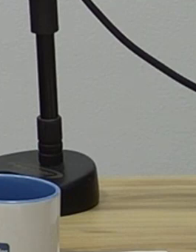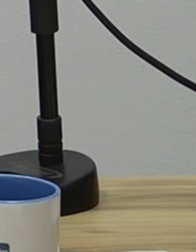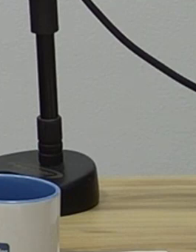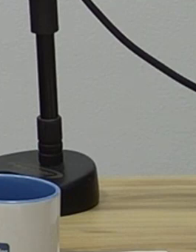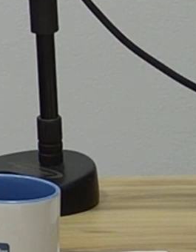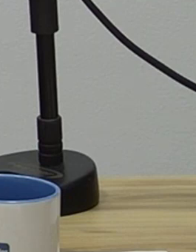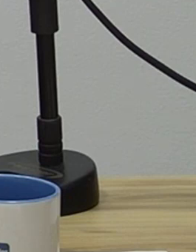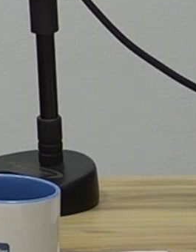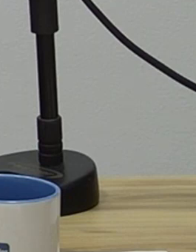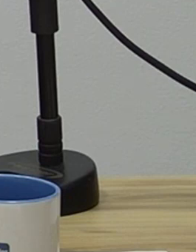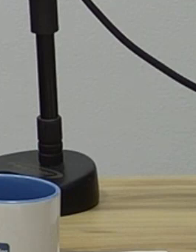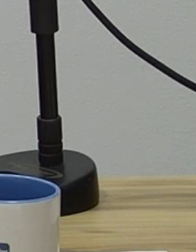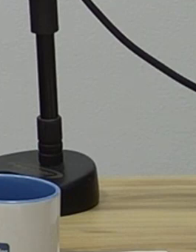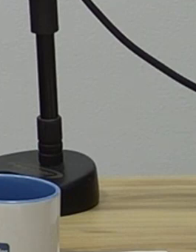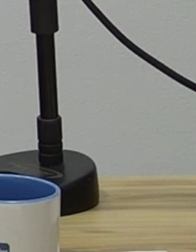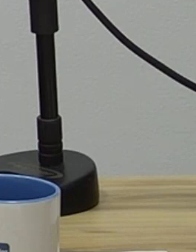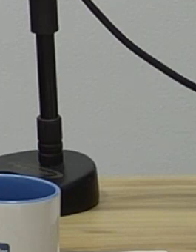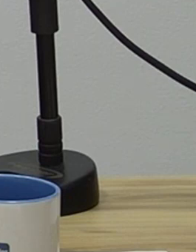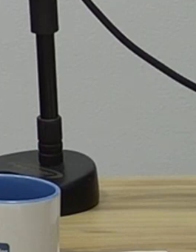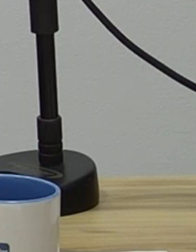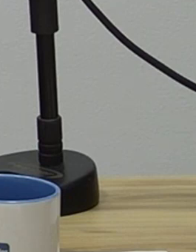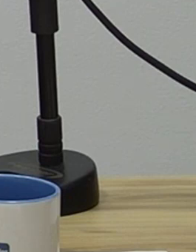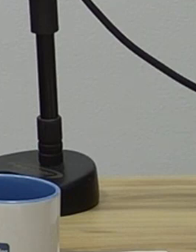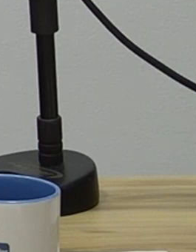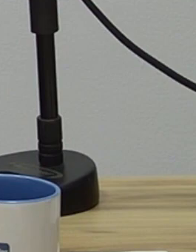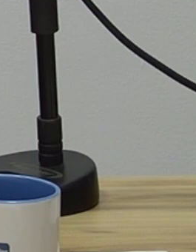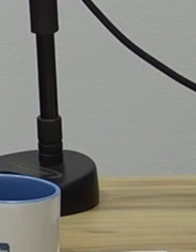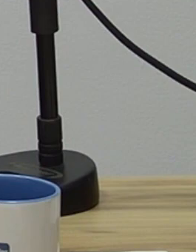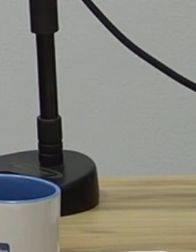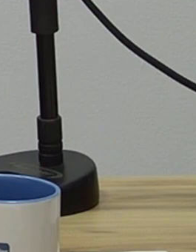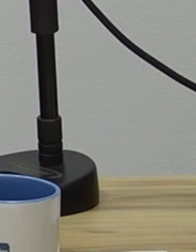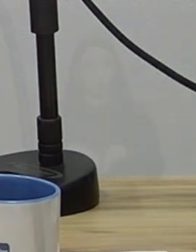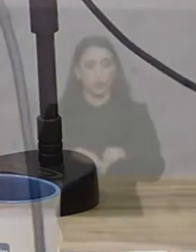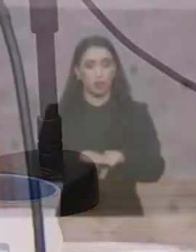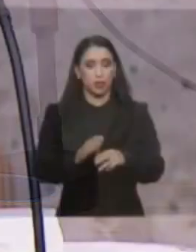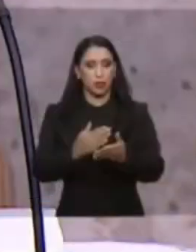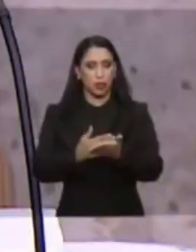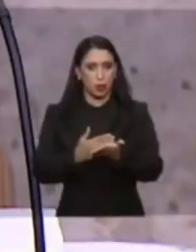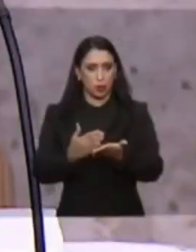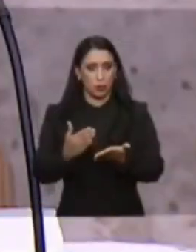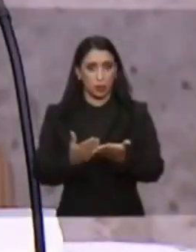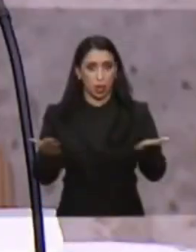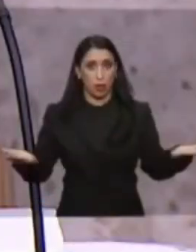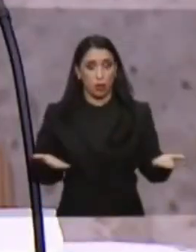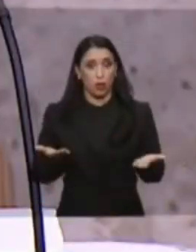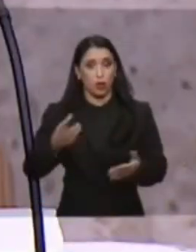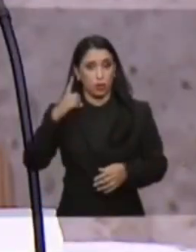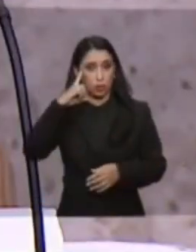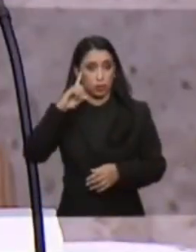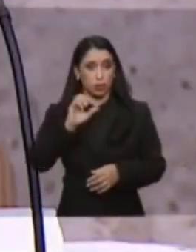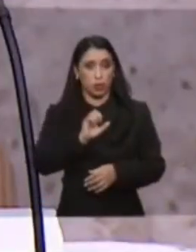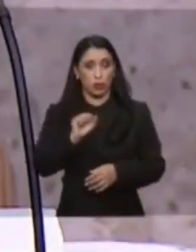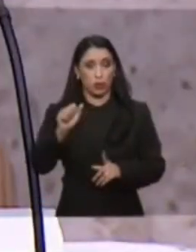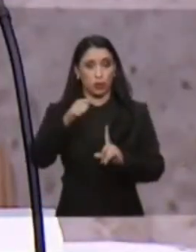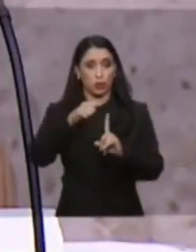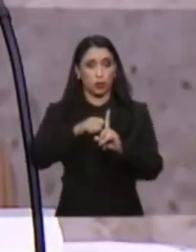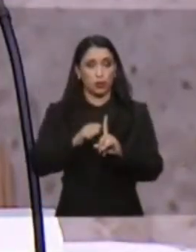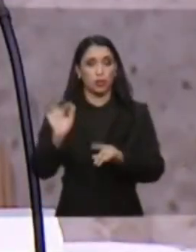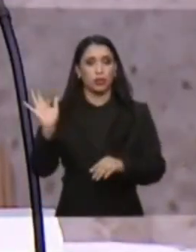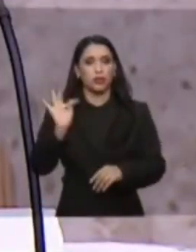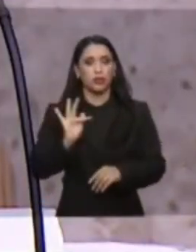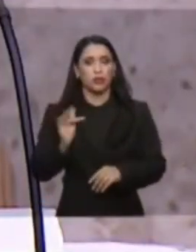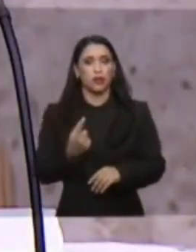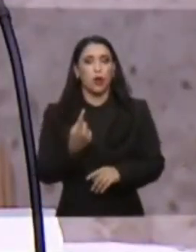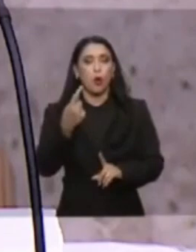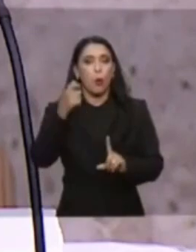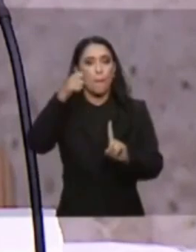os poderes da República Brasileira. Vamos ouvi-la. Hoje, 8 de fevereiro,